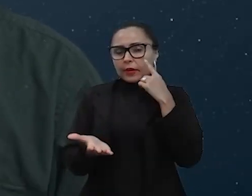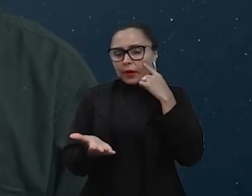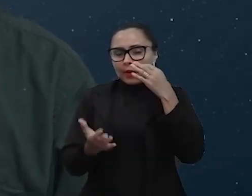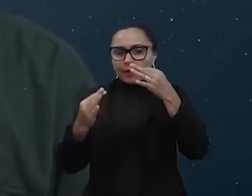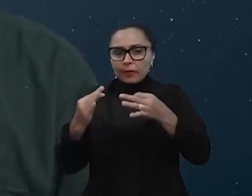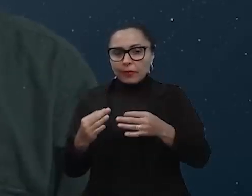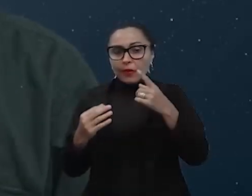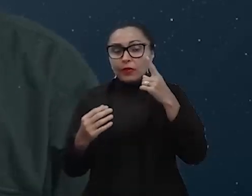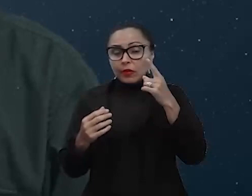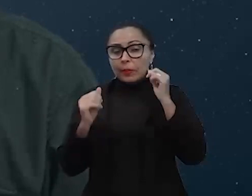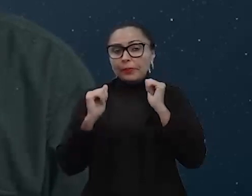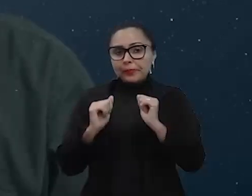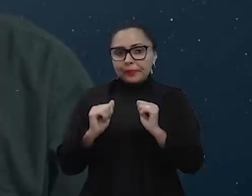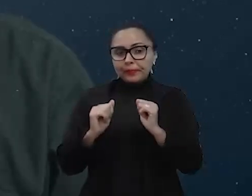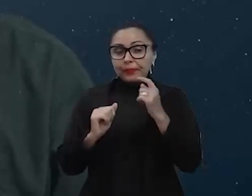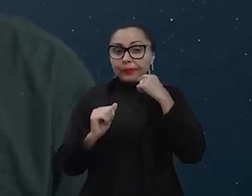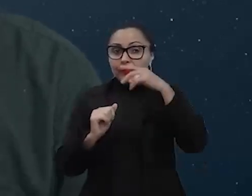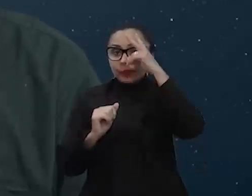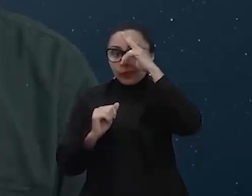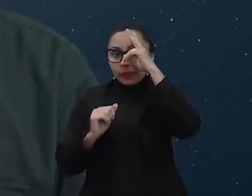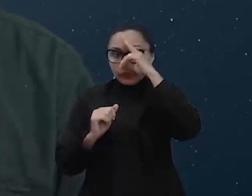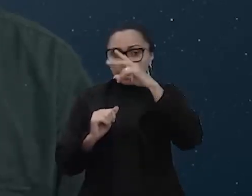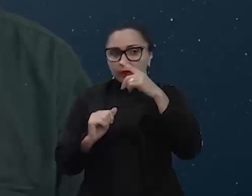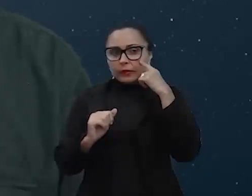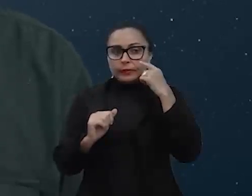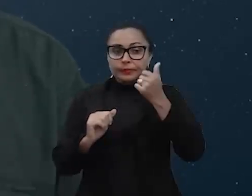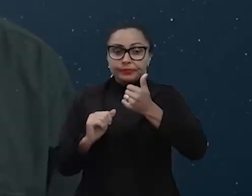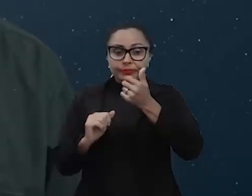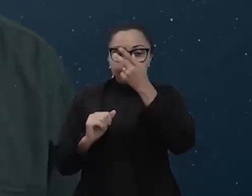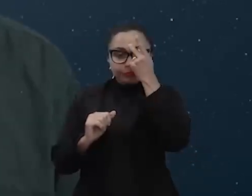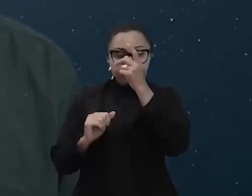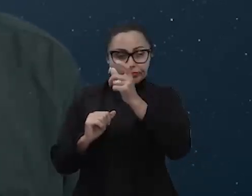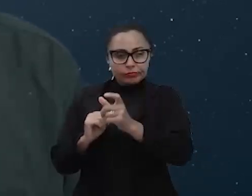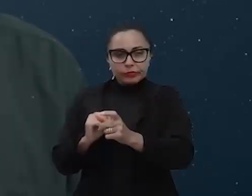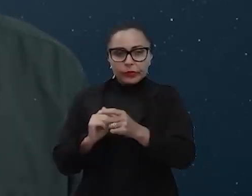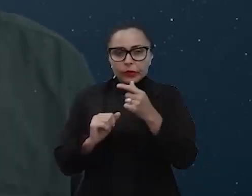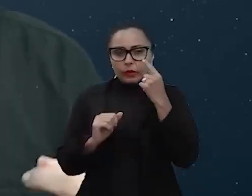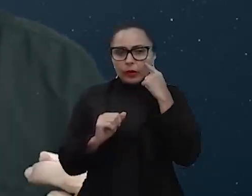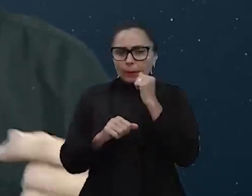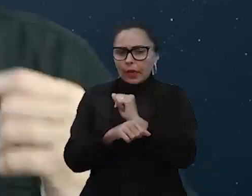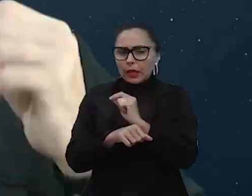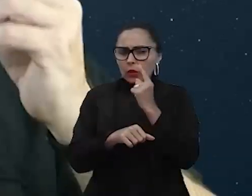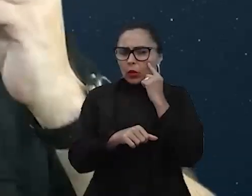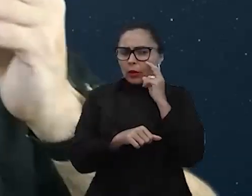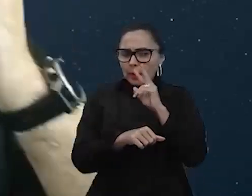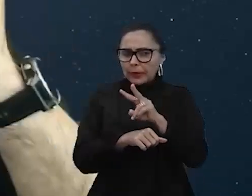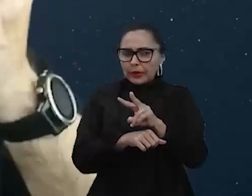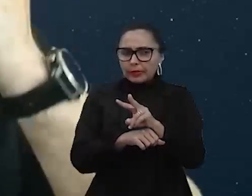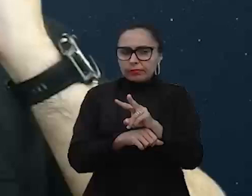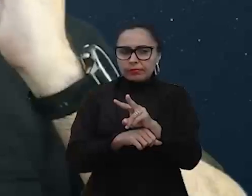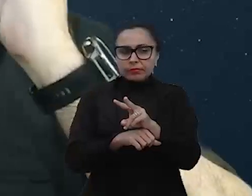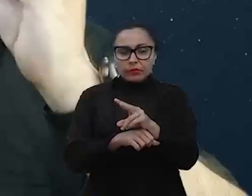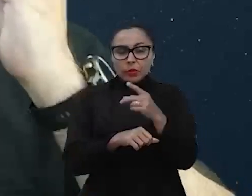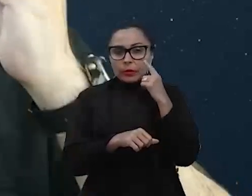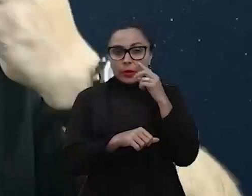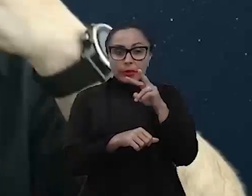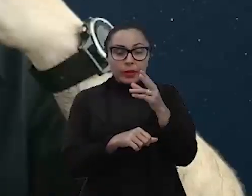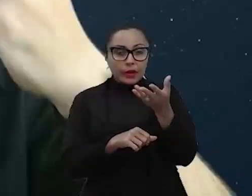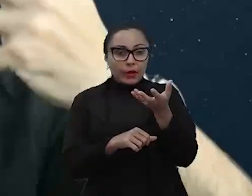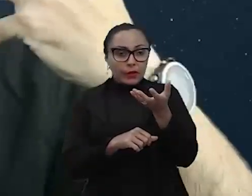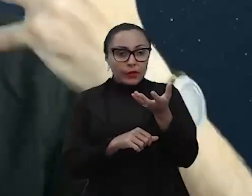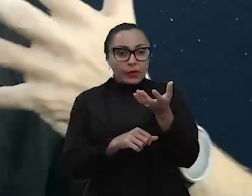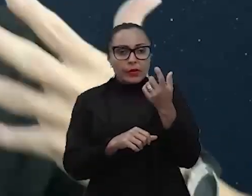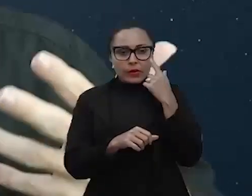Lembre-se, você pode ser a primeira pessoa. Olha, para agora, olha para mim, olha para mim, olha para mim, olha para mim, olha para mim e olha bem atentamente